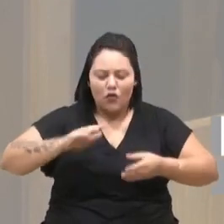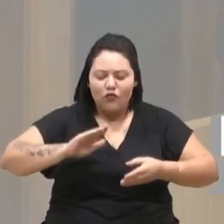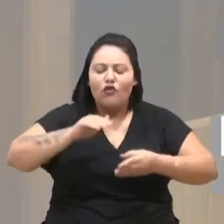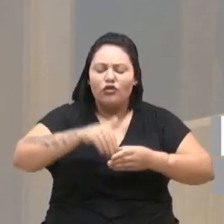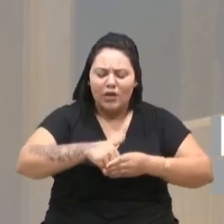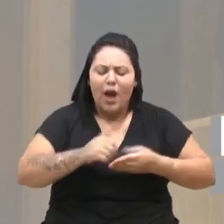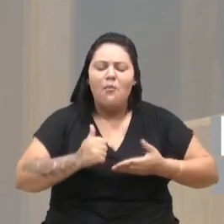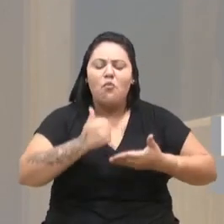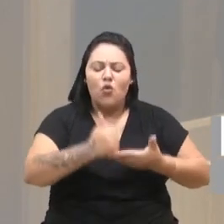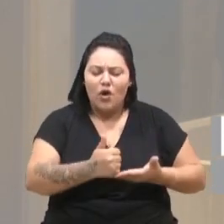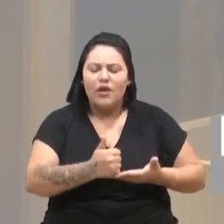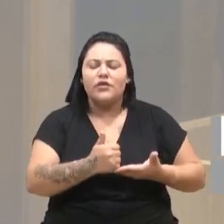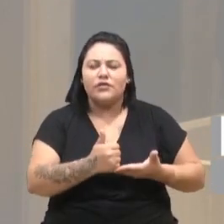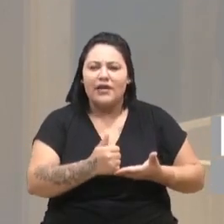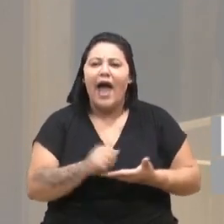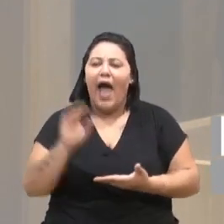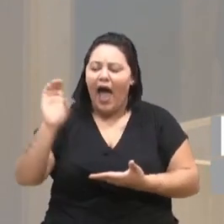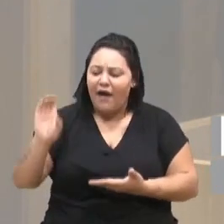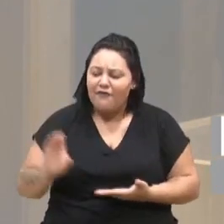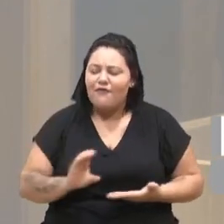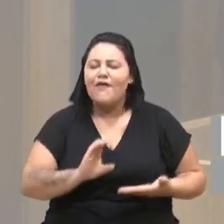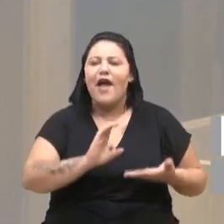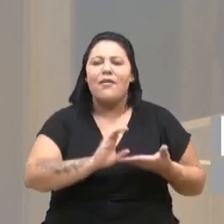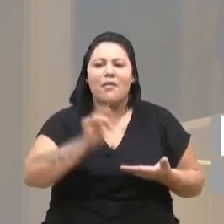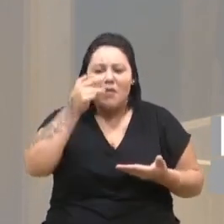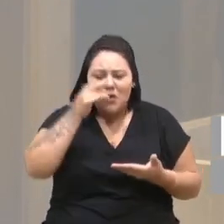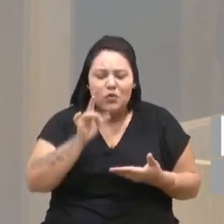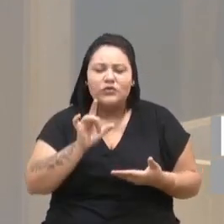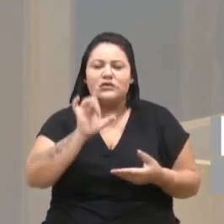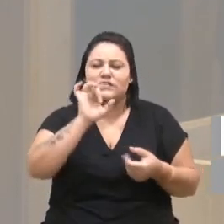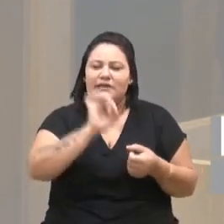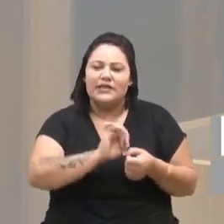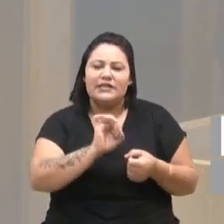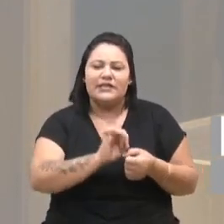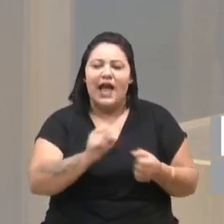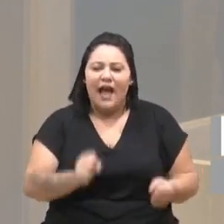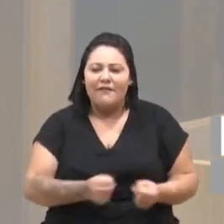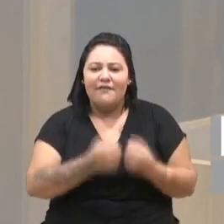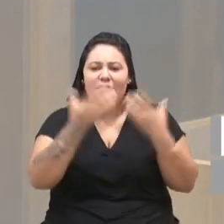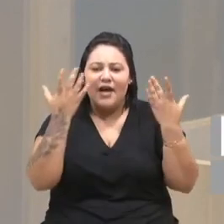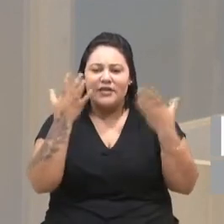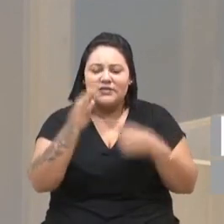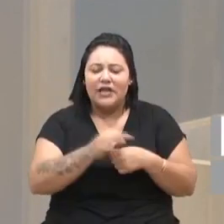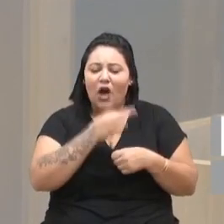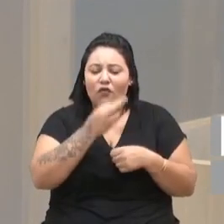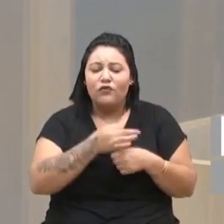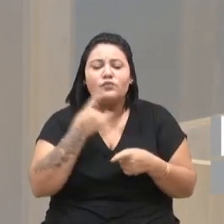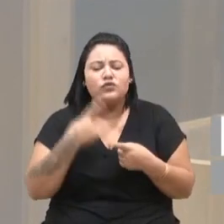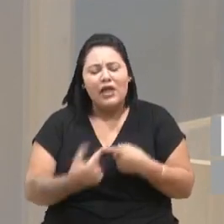aporte para a realização da Festa da Uva, porque